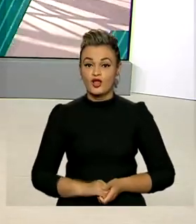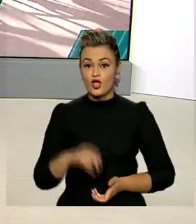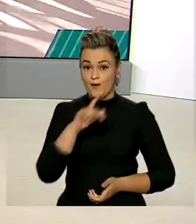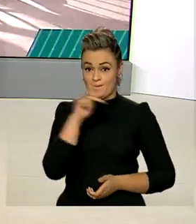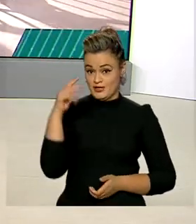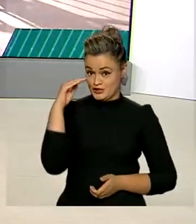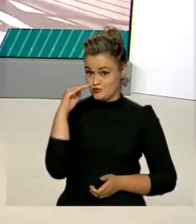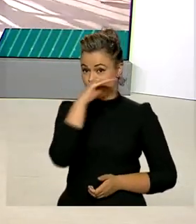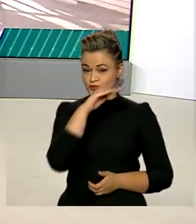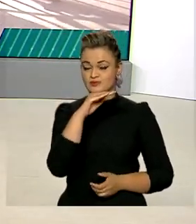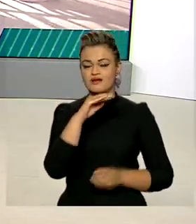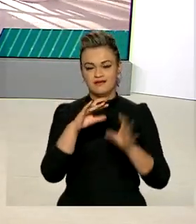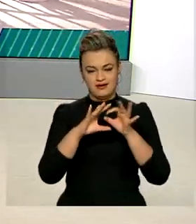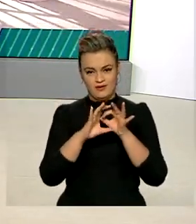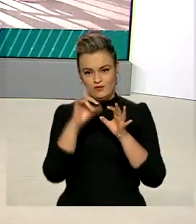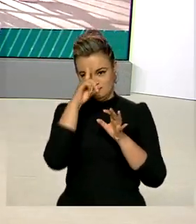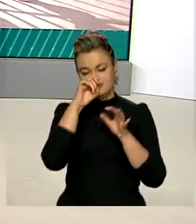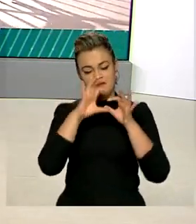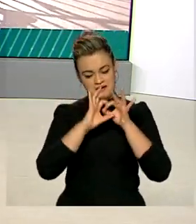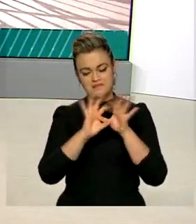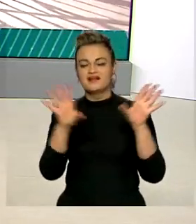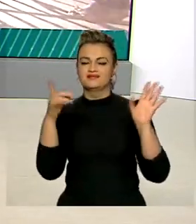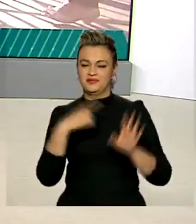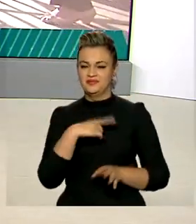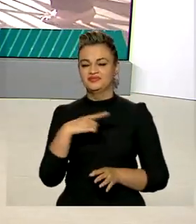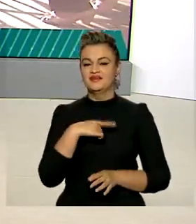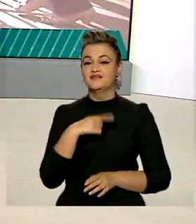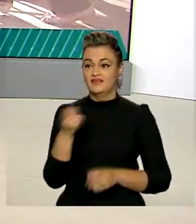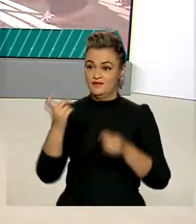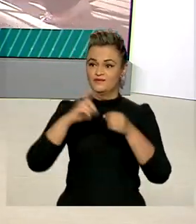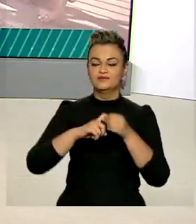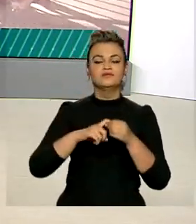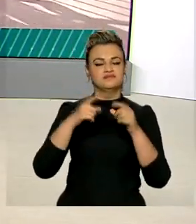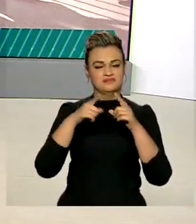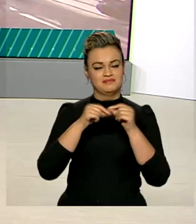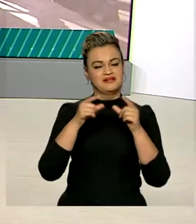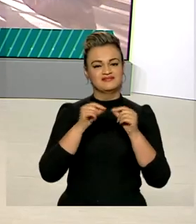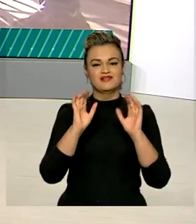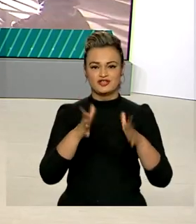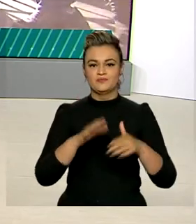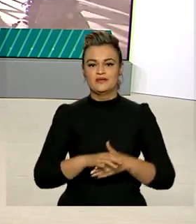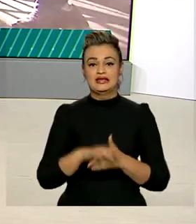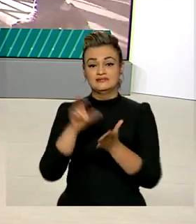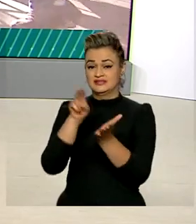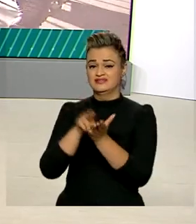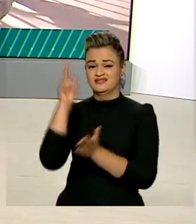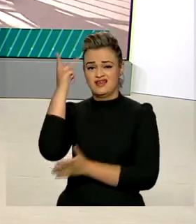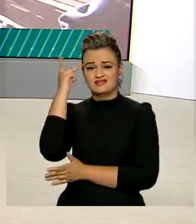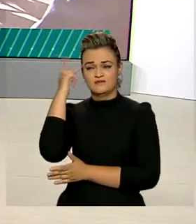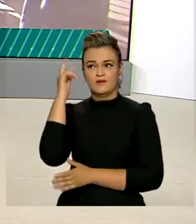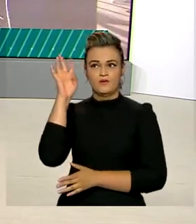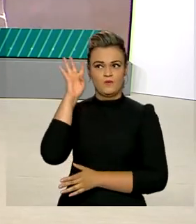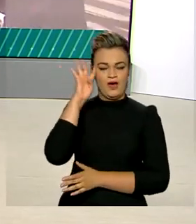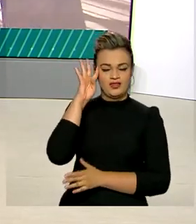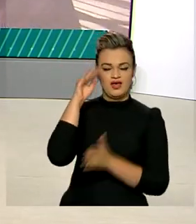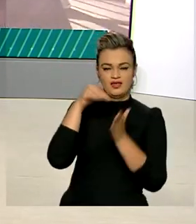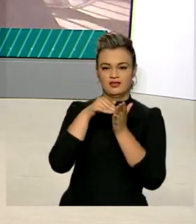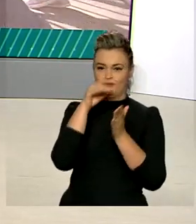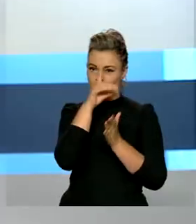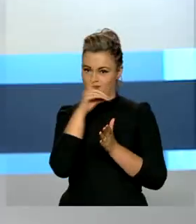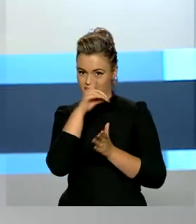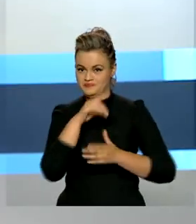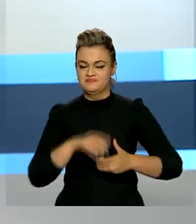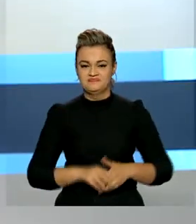O presidente Jair Bolsonaro recebeu alta do hospital e já está em Brasília. Ele ficou internado em São Paulo entre quarta-feira e